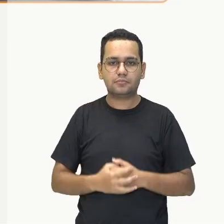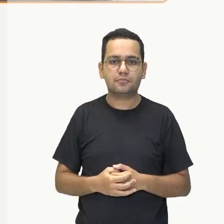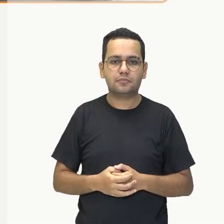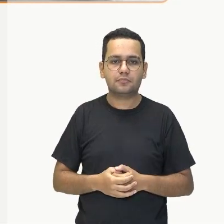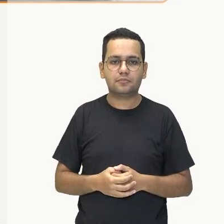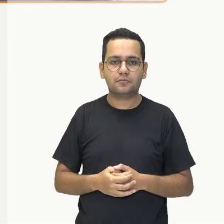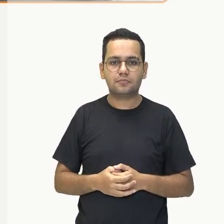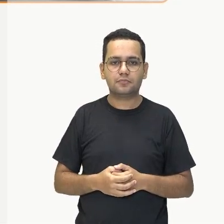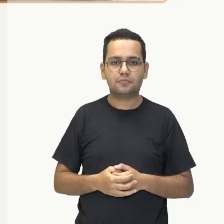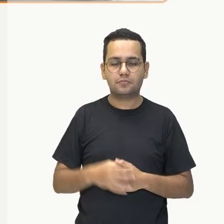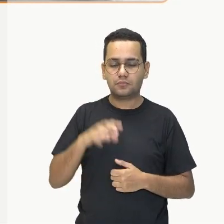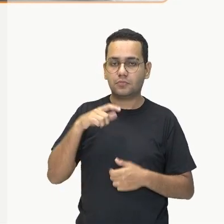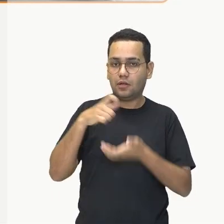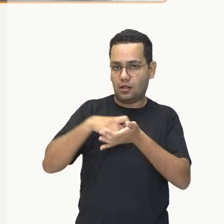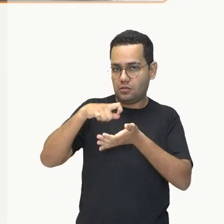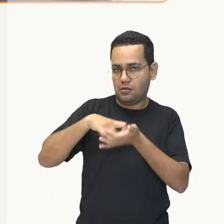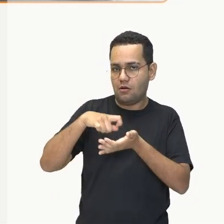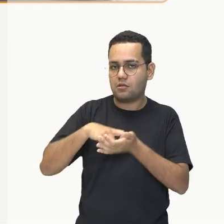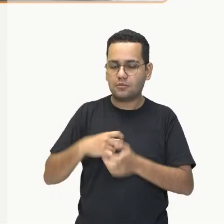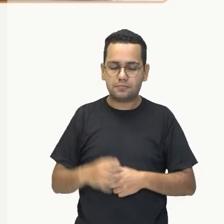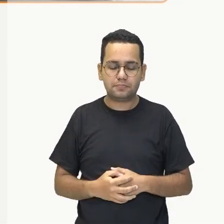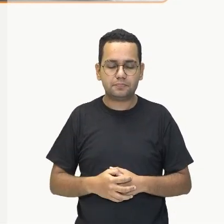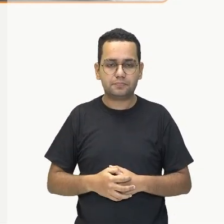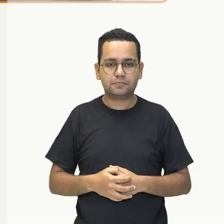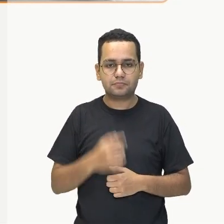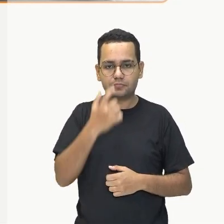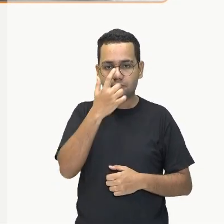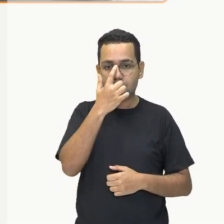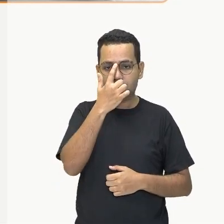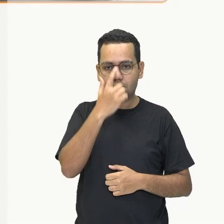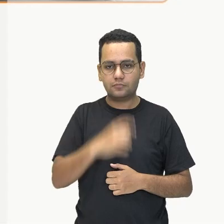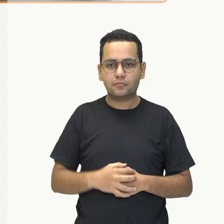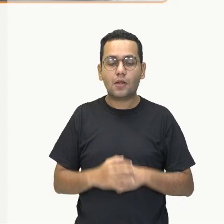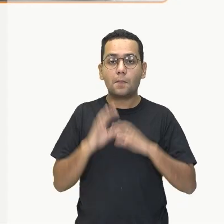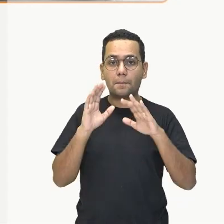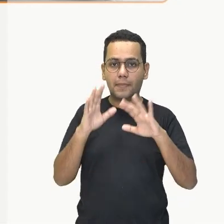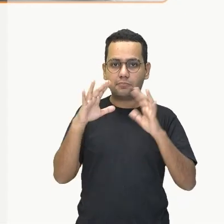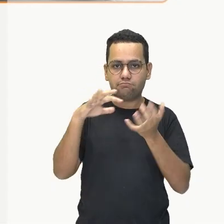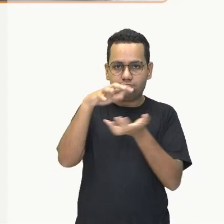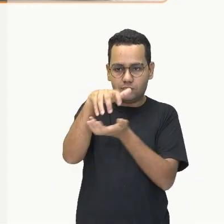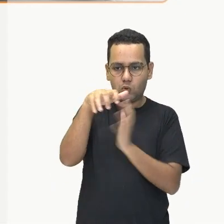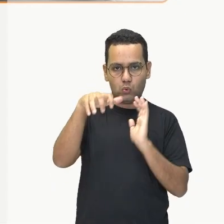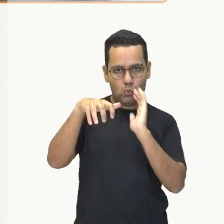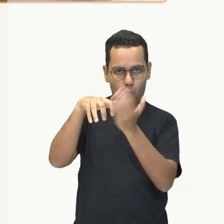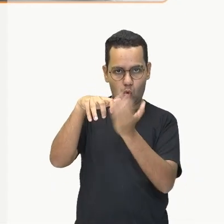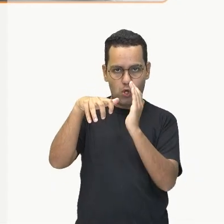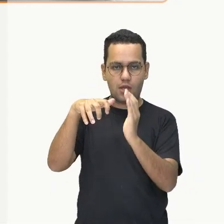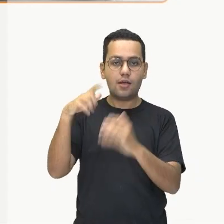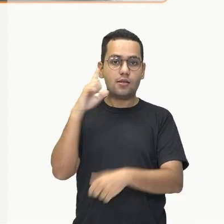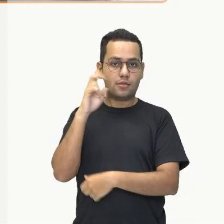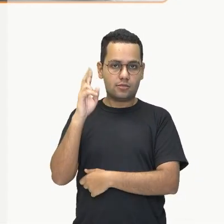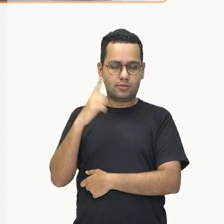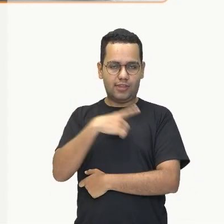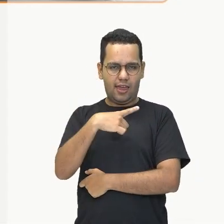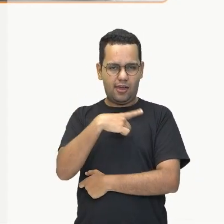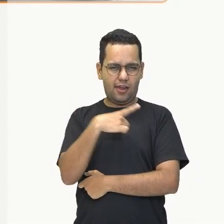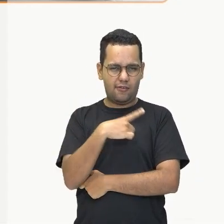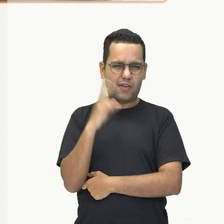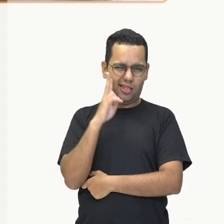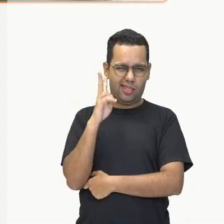Midway. Guardem isso, tá, gente? Se na frente oriental do conflito a Batalha de Stalingrado foi importante,